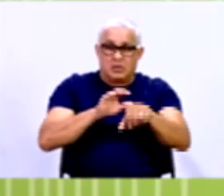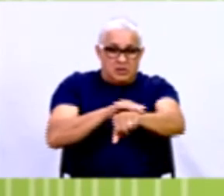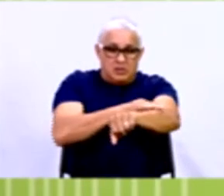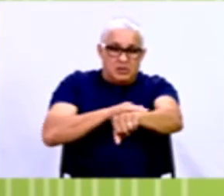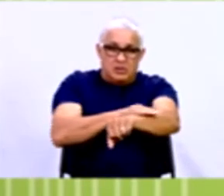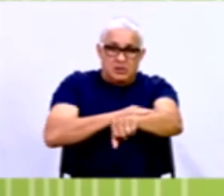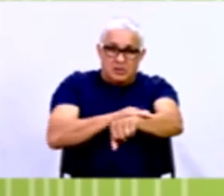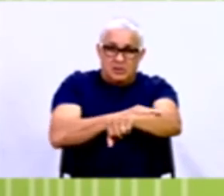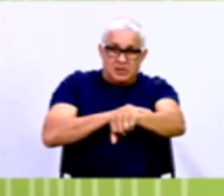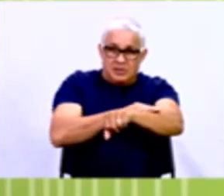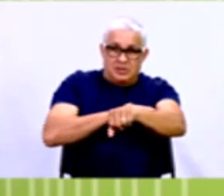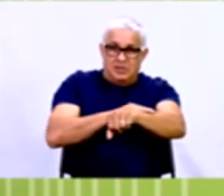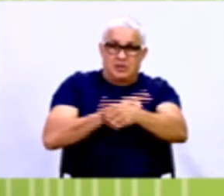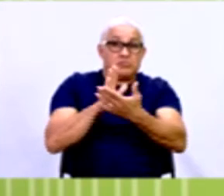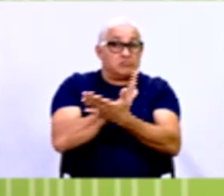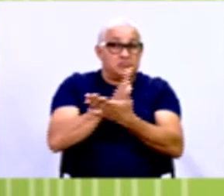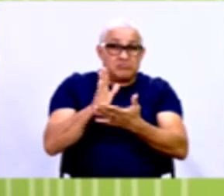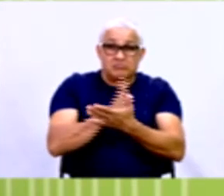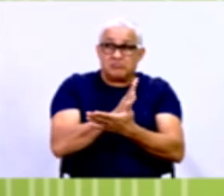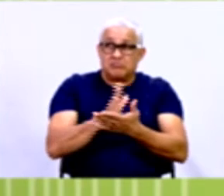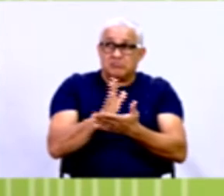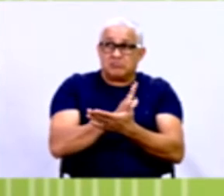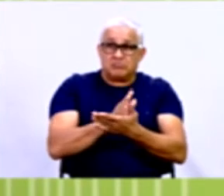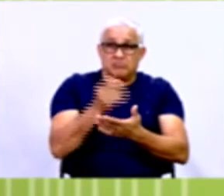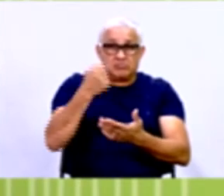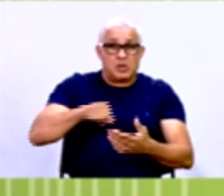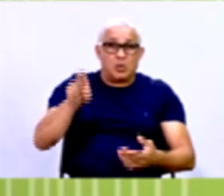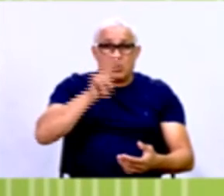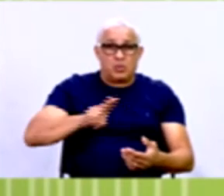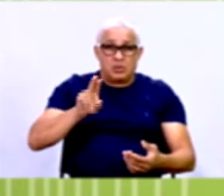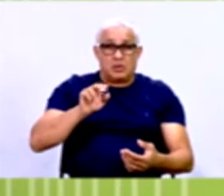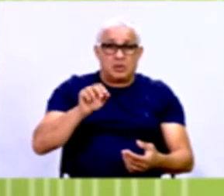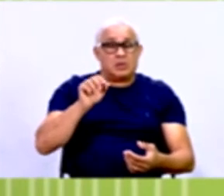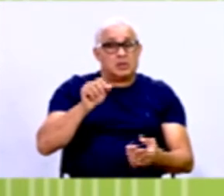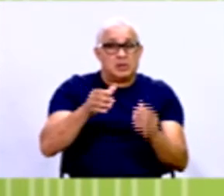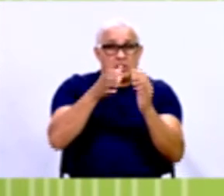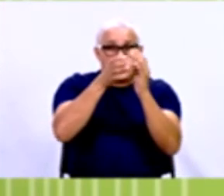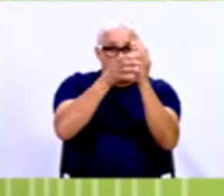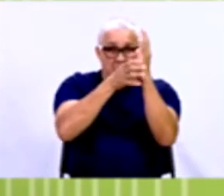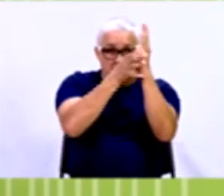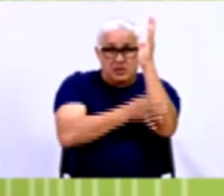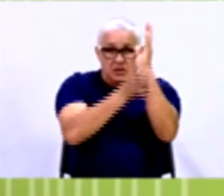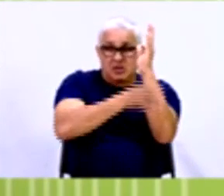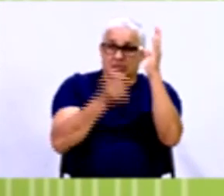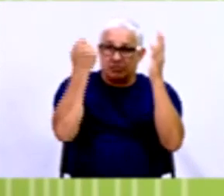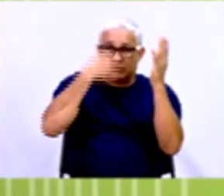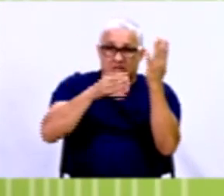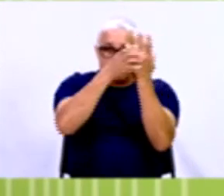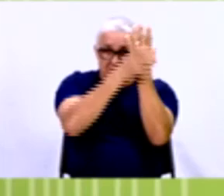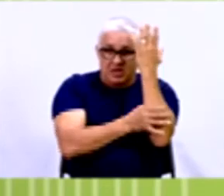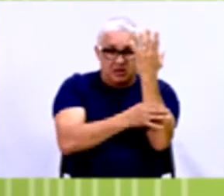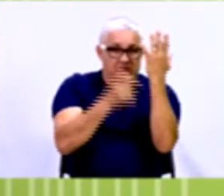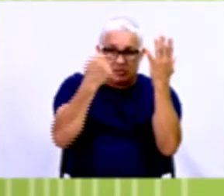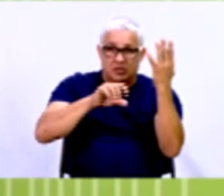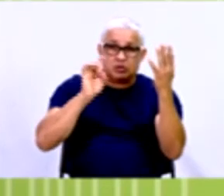Sim. Em alguns casos, não se é utilizada a luva, e sim um creme protetor que ele tem a função de proteger contra